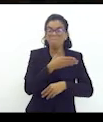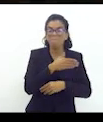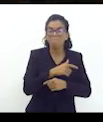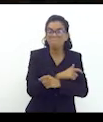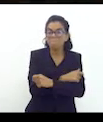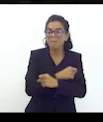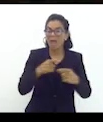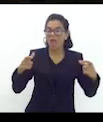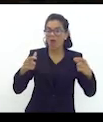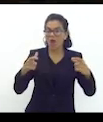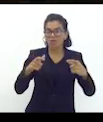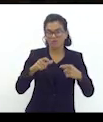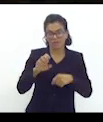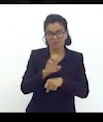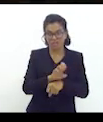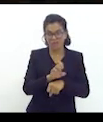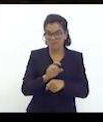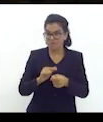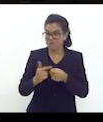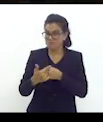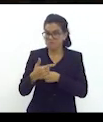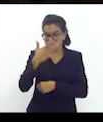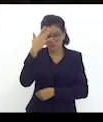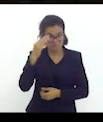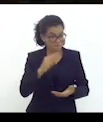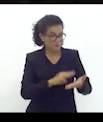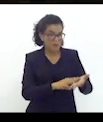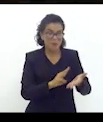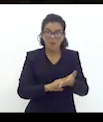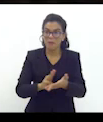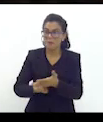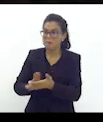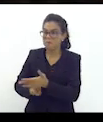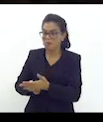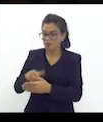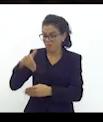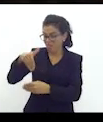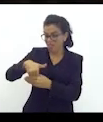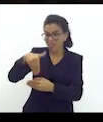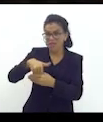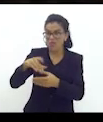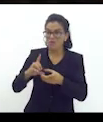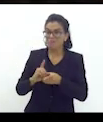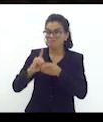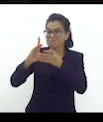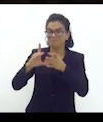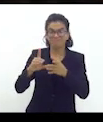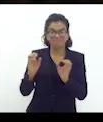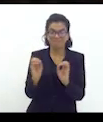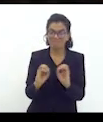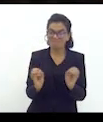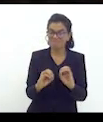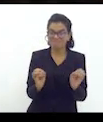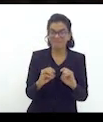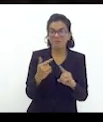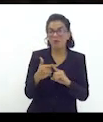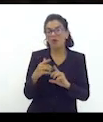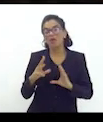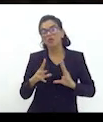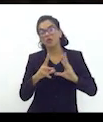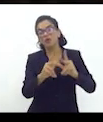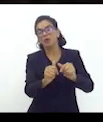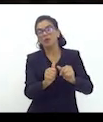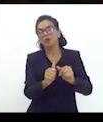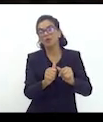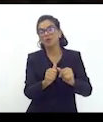municípios, sem que nenhum dos seus membros tenham sido eleitos de forma democrática, porque todos